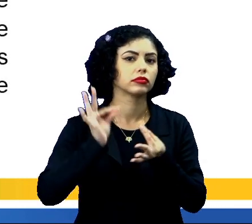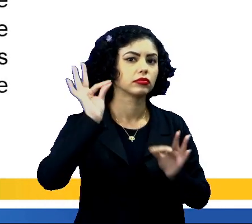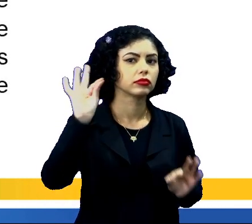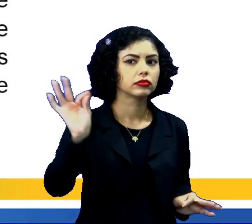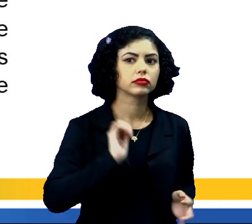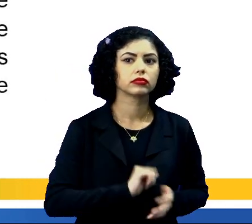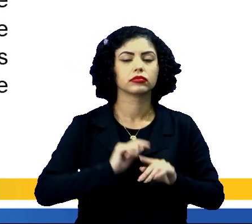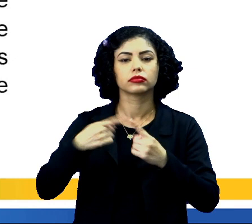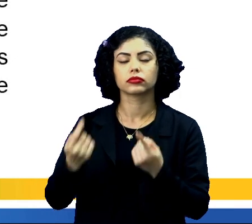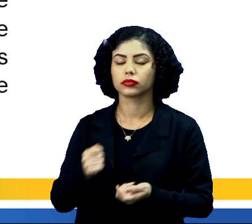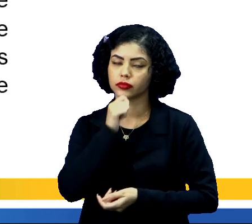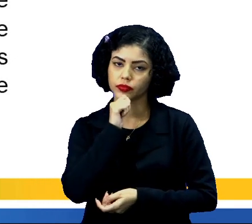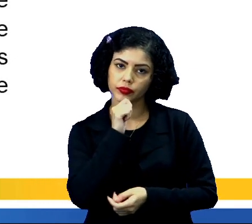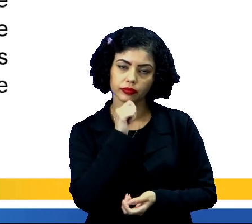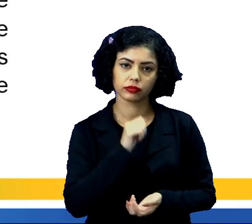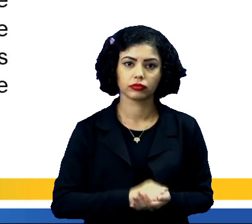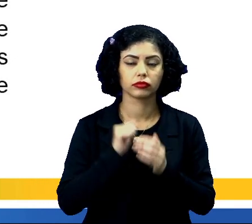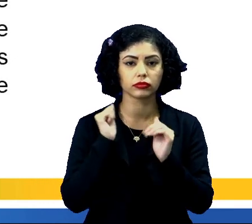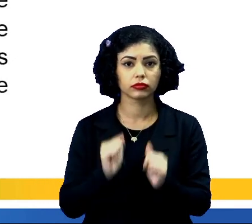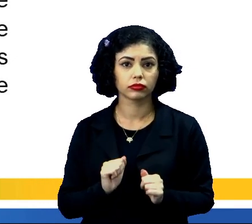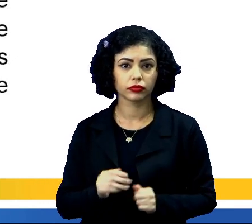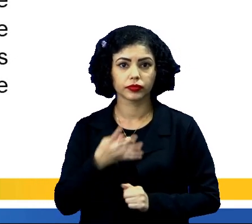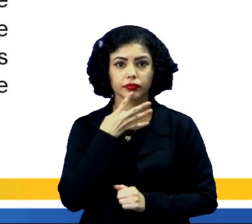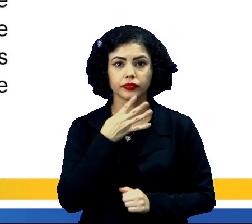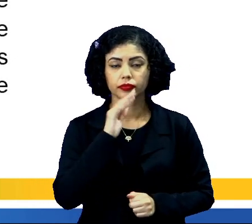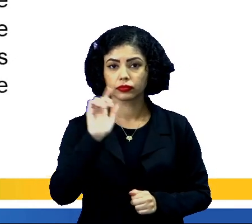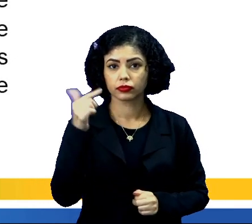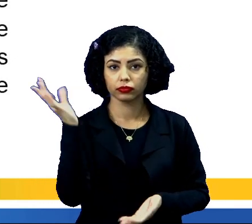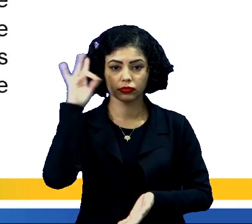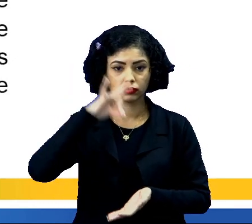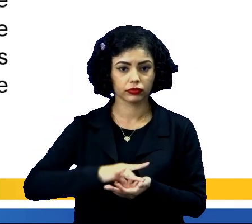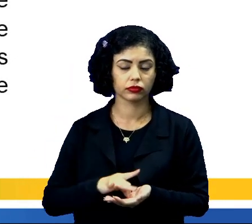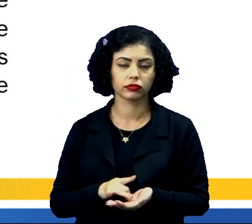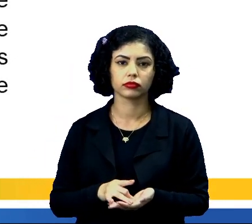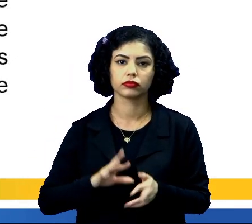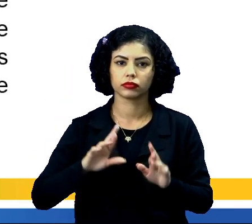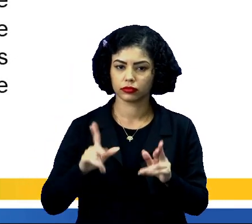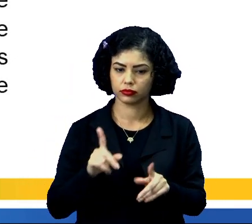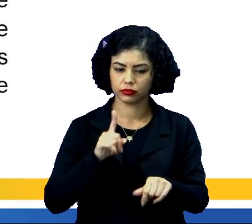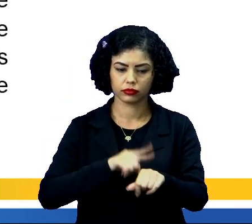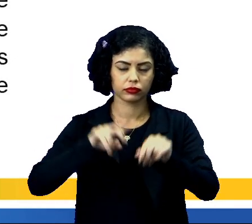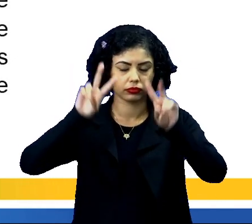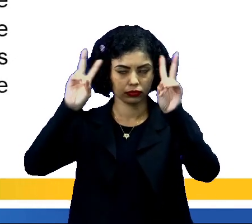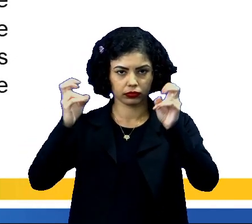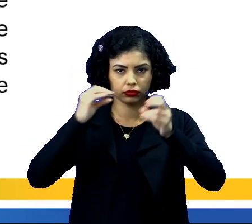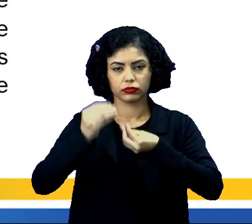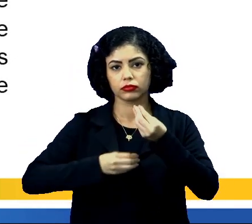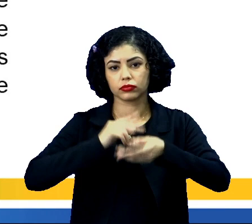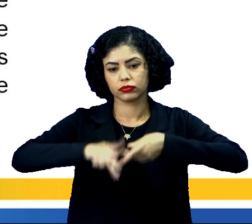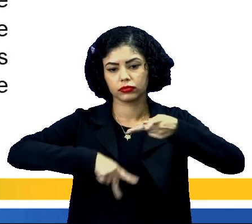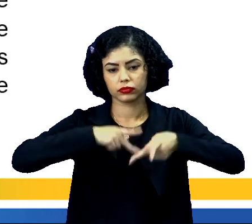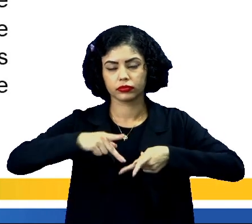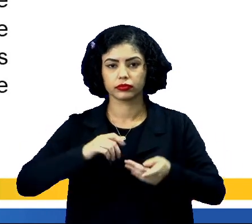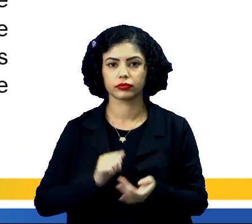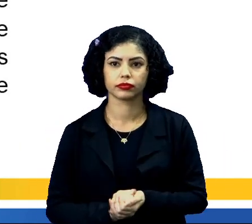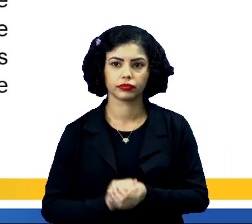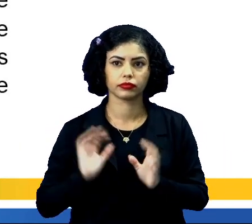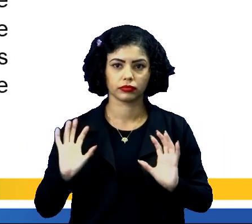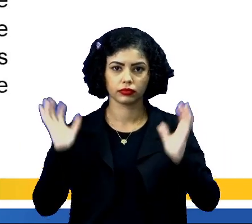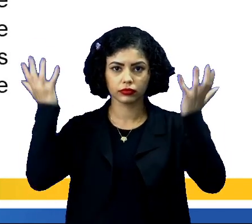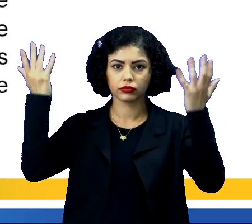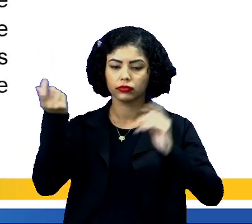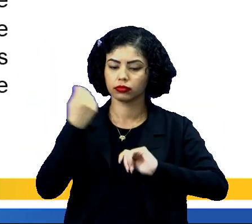distantes, mas que, apesar disso, podemos conhecer outras realidades em distintos temas, como população, né,